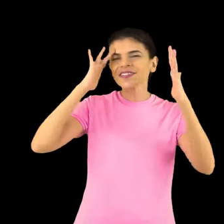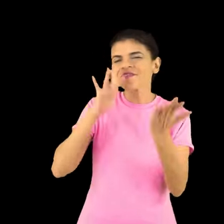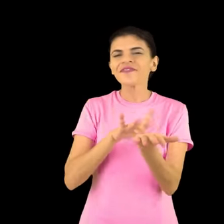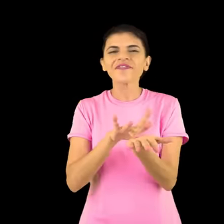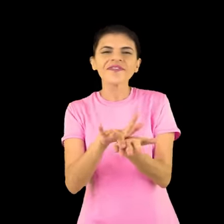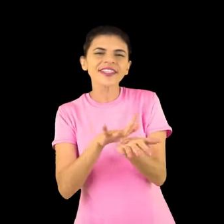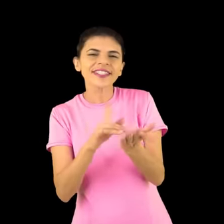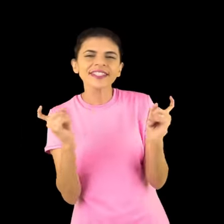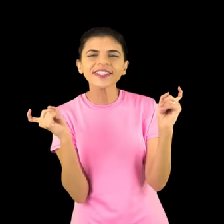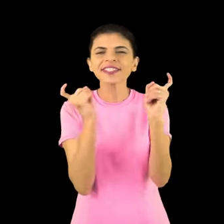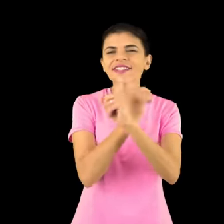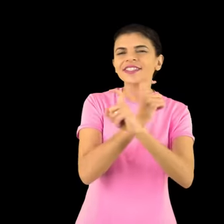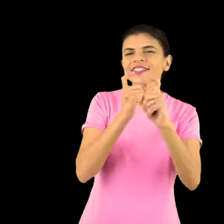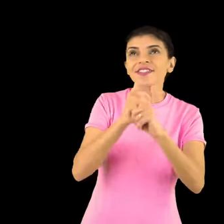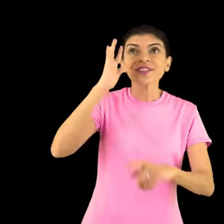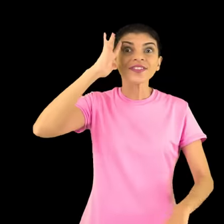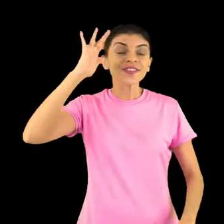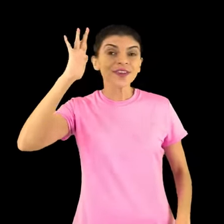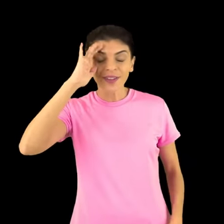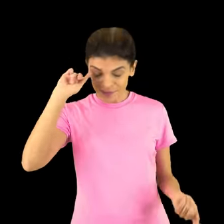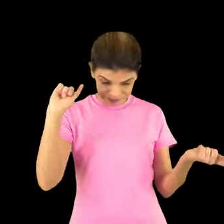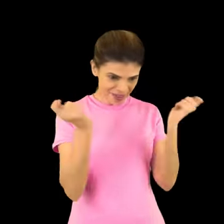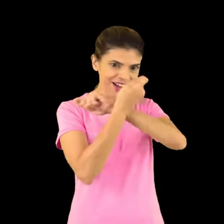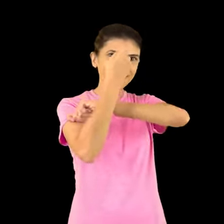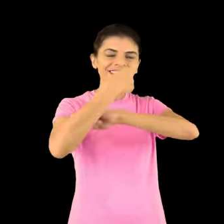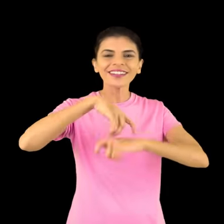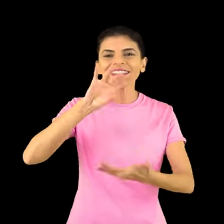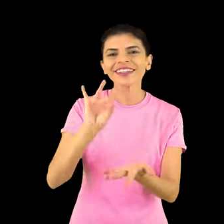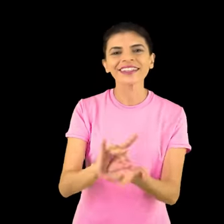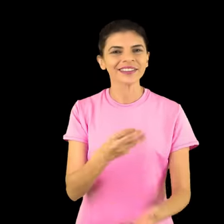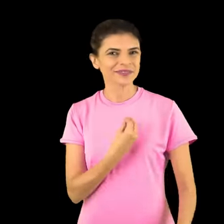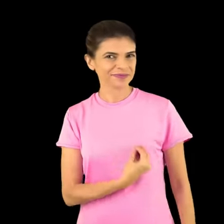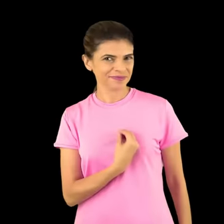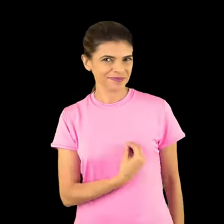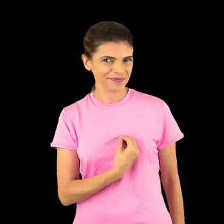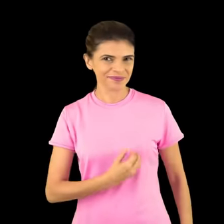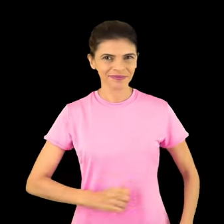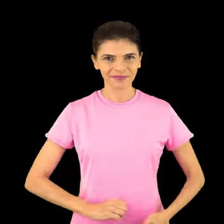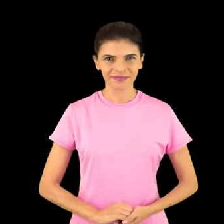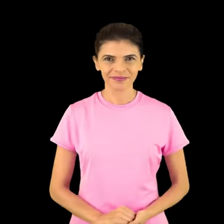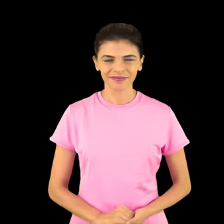magia e fantasia para o nosso lindo sonho acontecer.